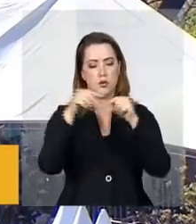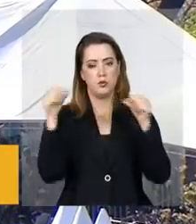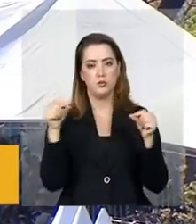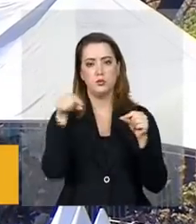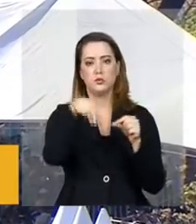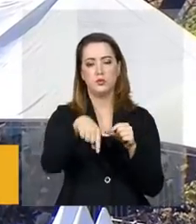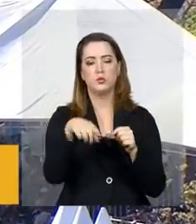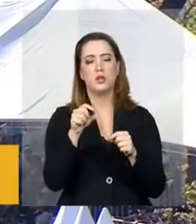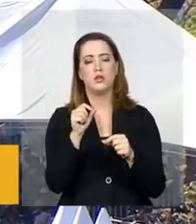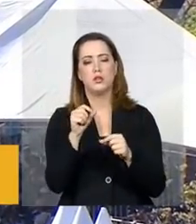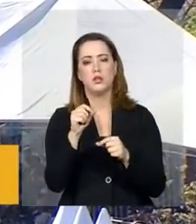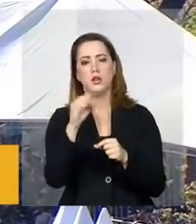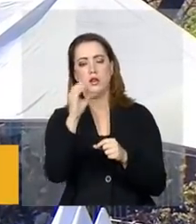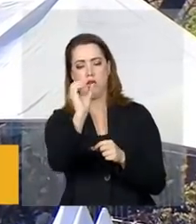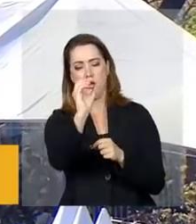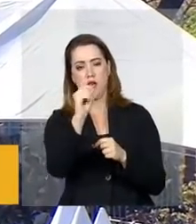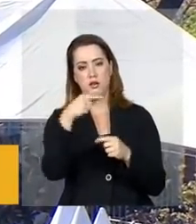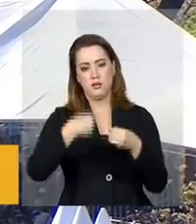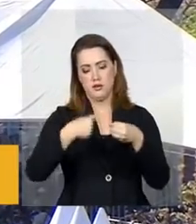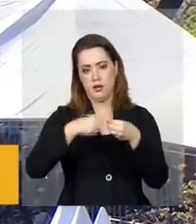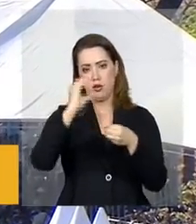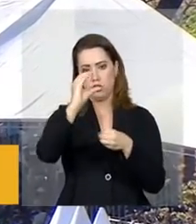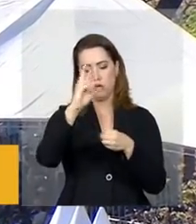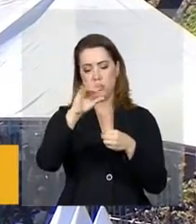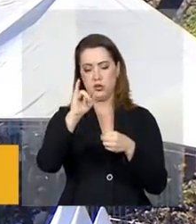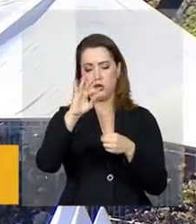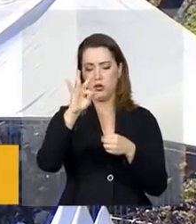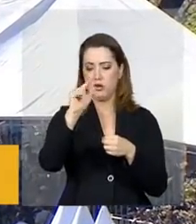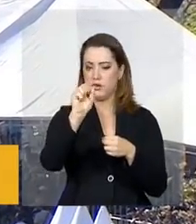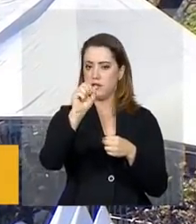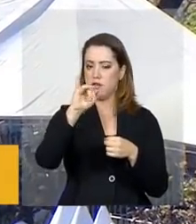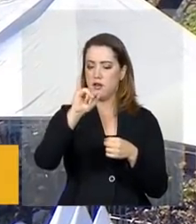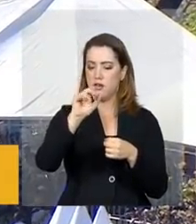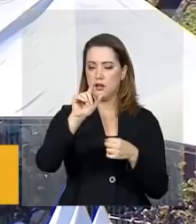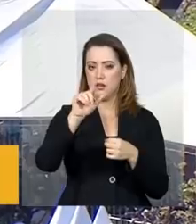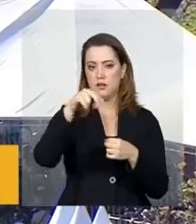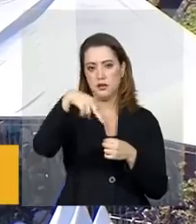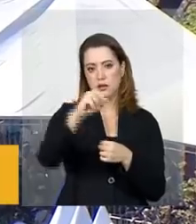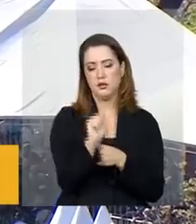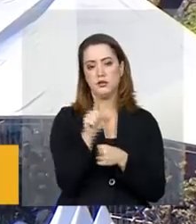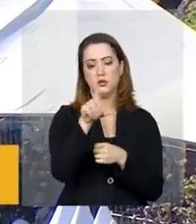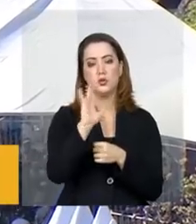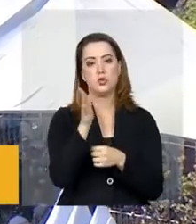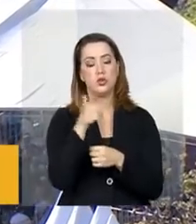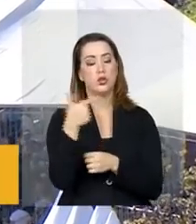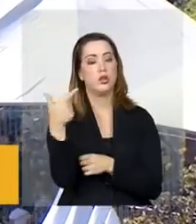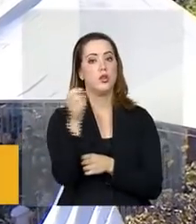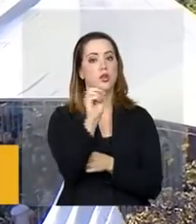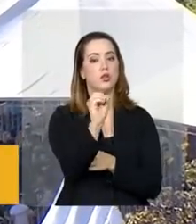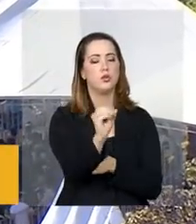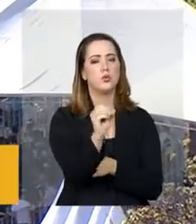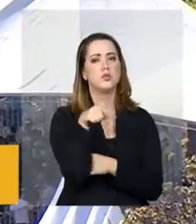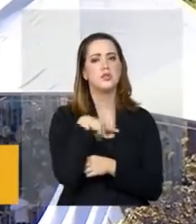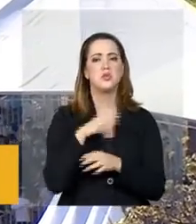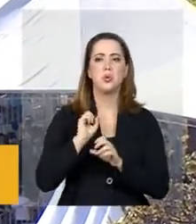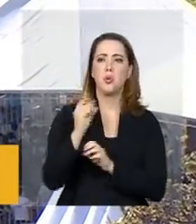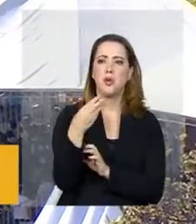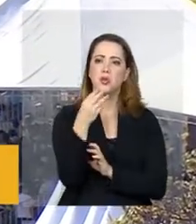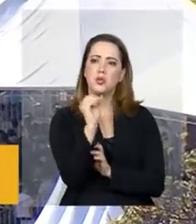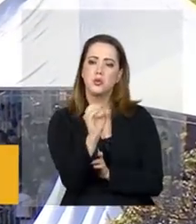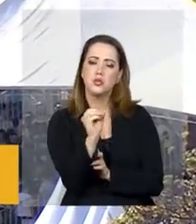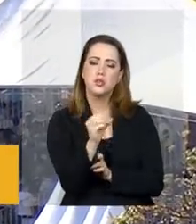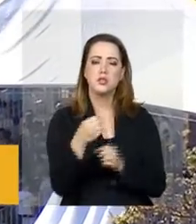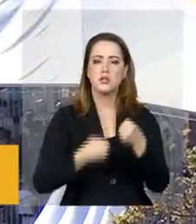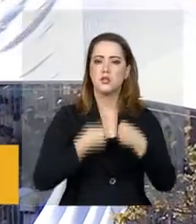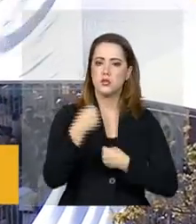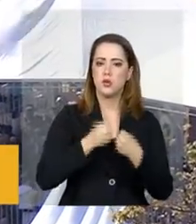em Cristalina, e nós já temos em torno, em média, de 250, 300 carros já produzidos. É